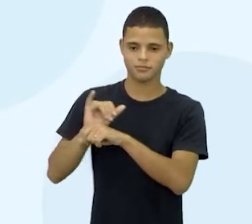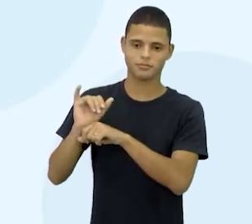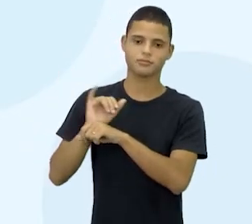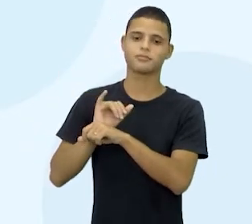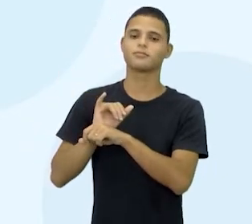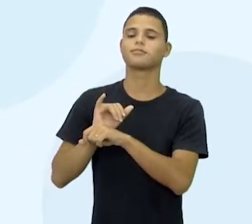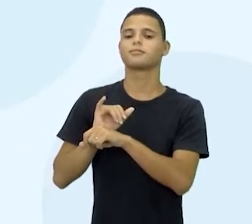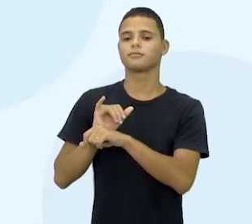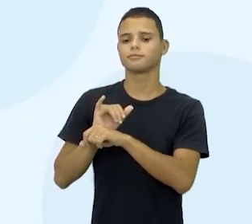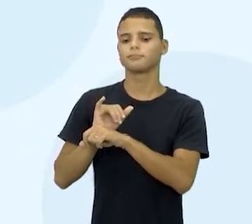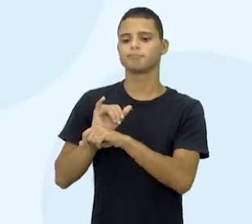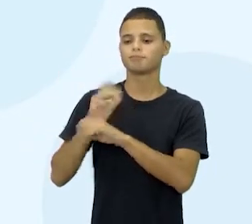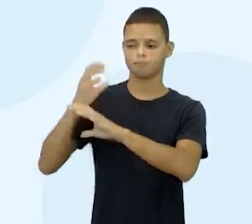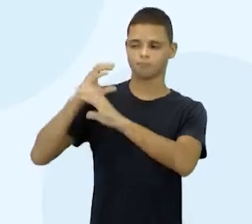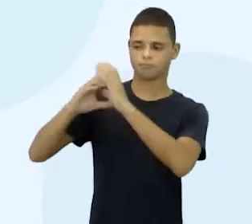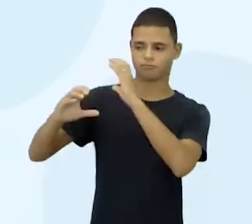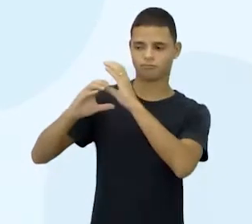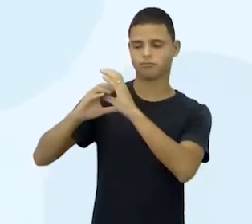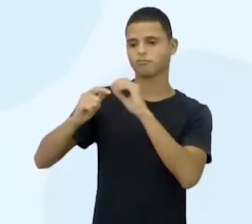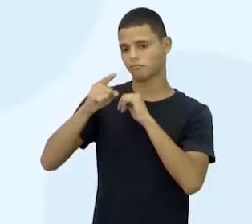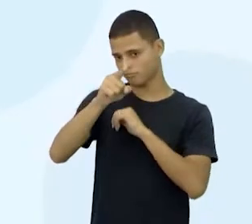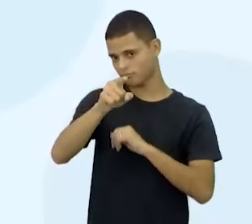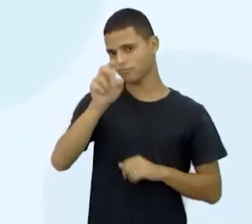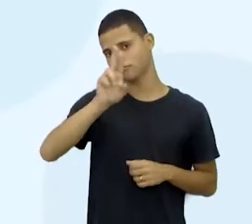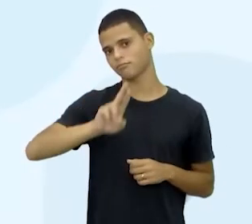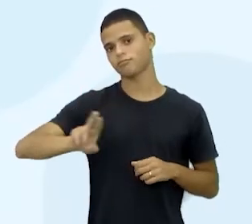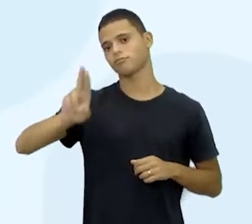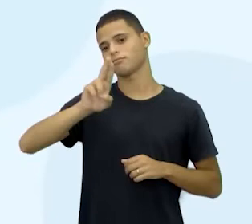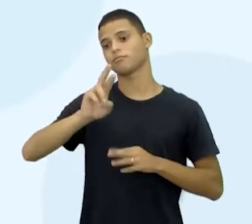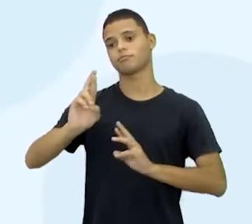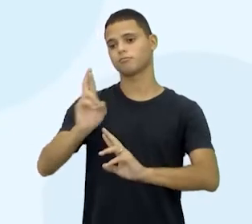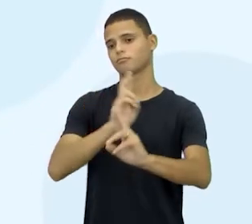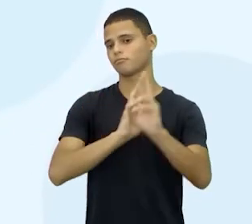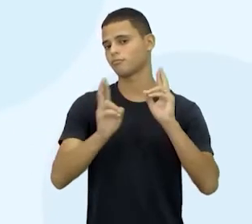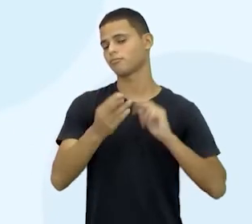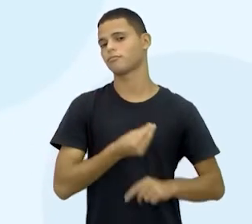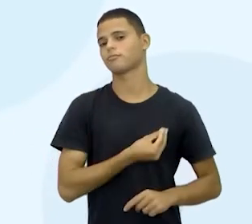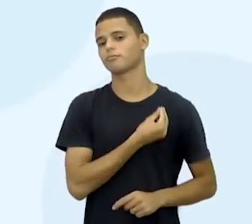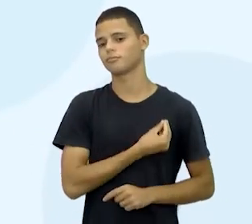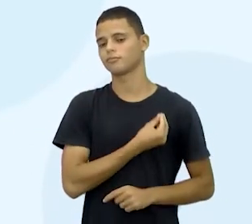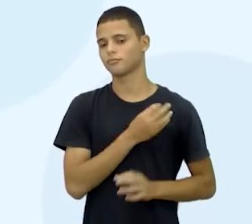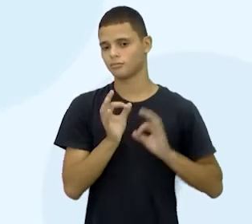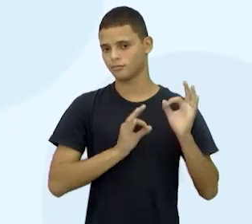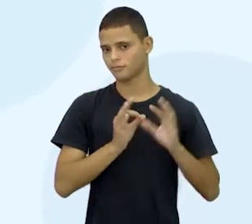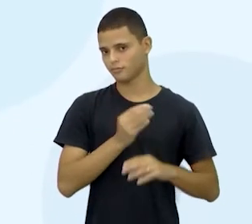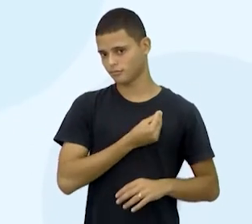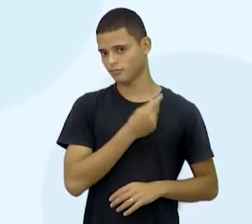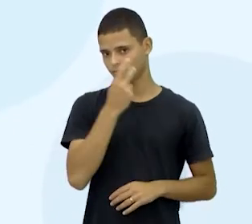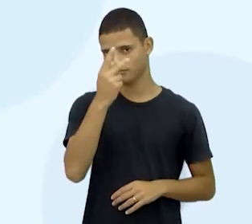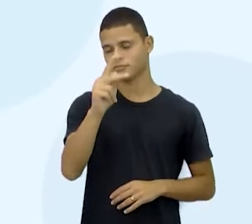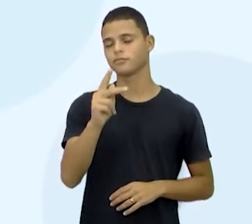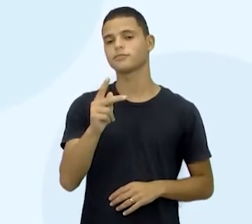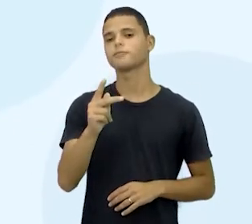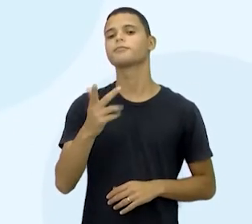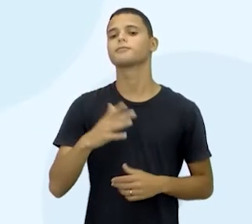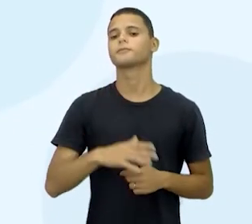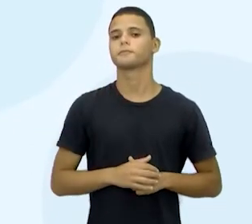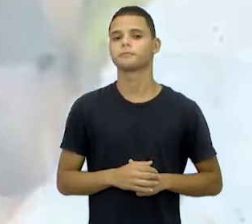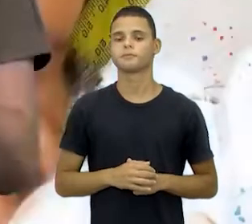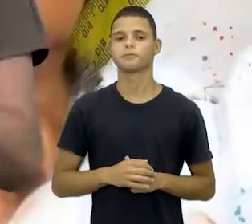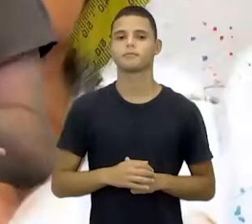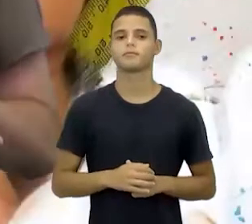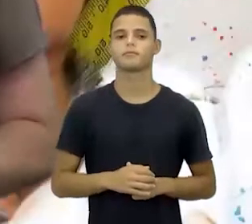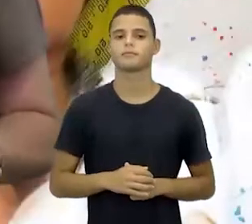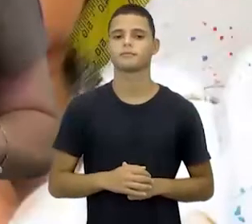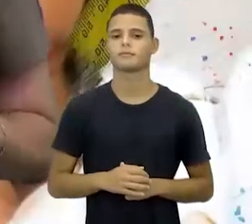ferramentas de comunicação que utilizem associando ao seu projeto de vida. Agora eu volto aos projetos de vida de